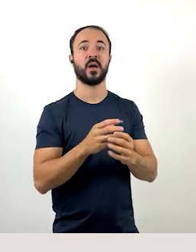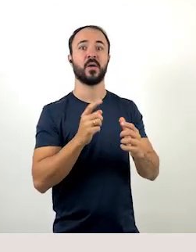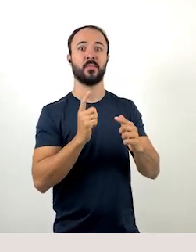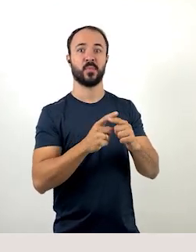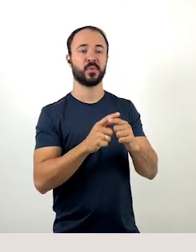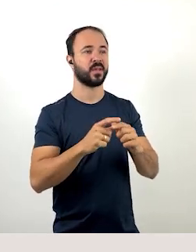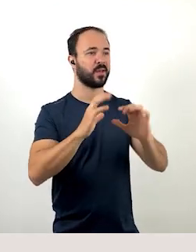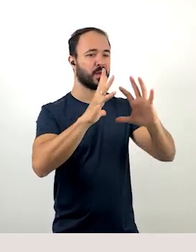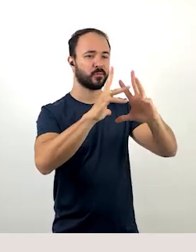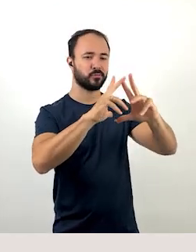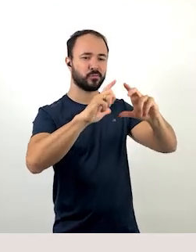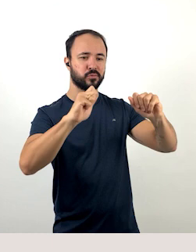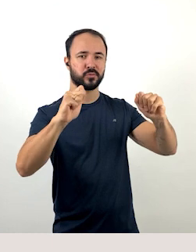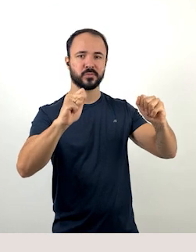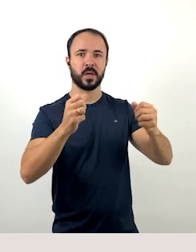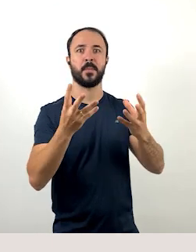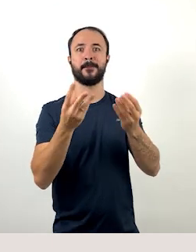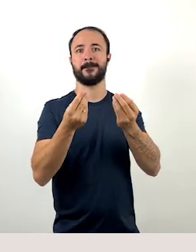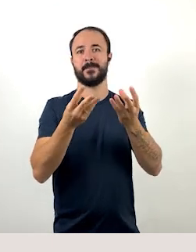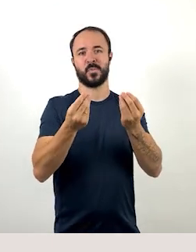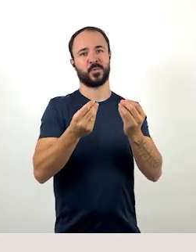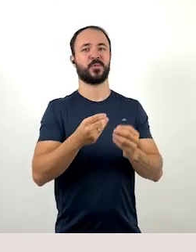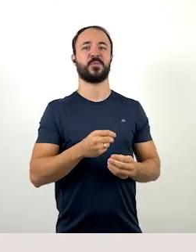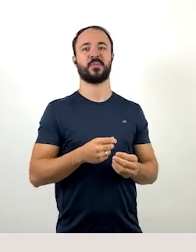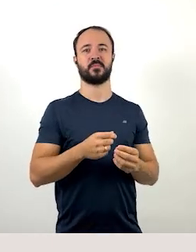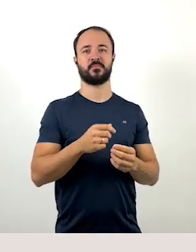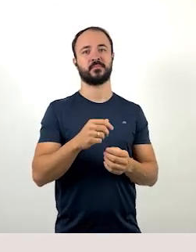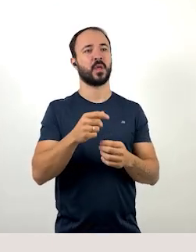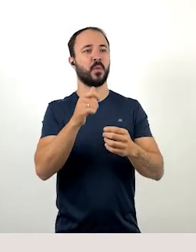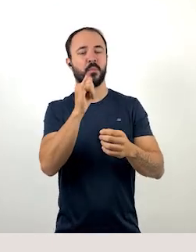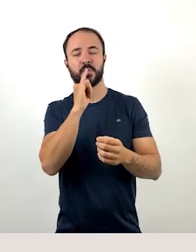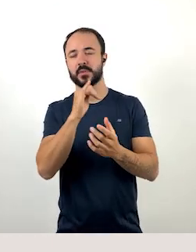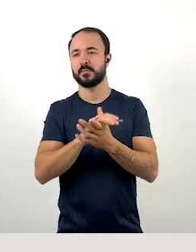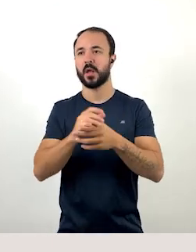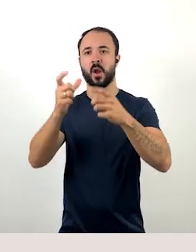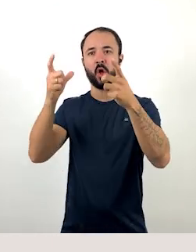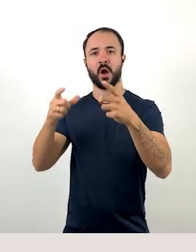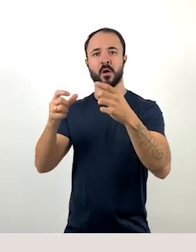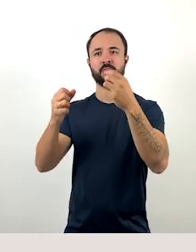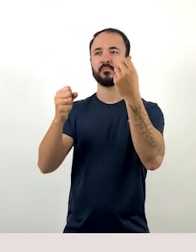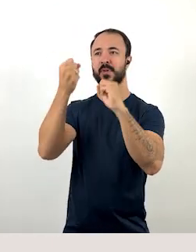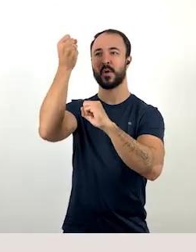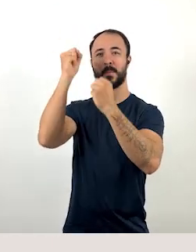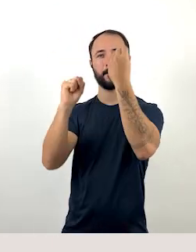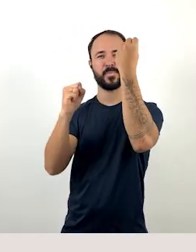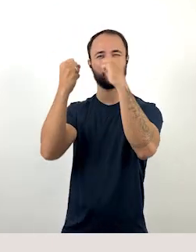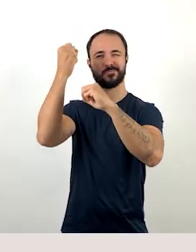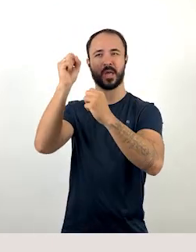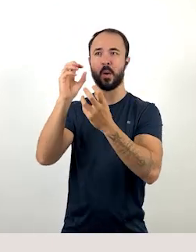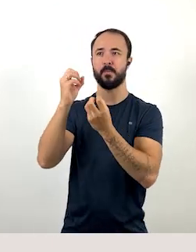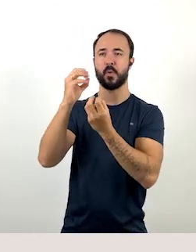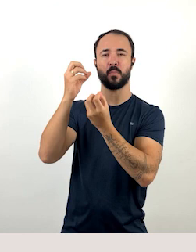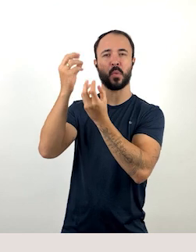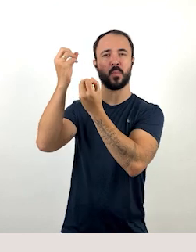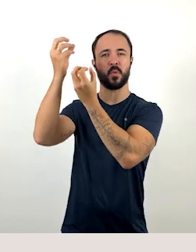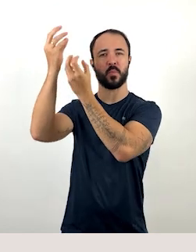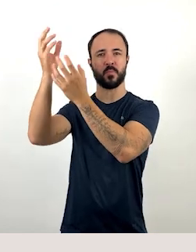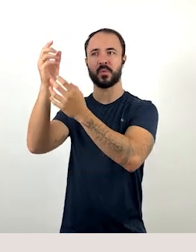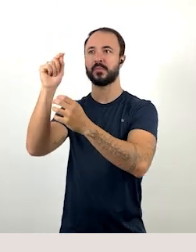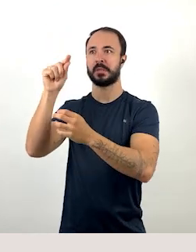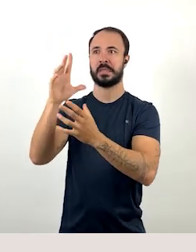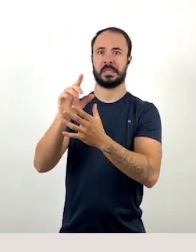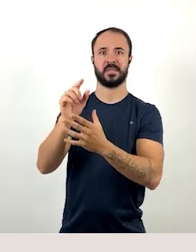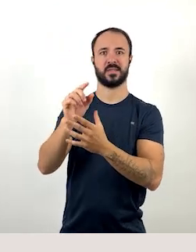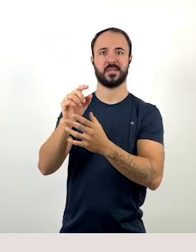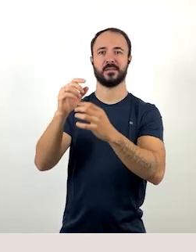do nível de acidez. Ou seja, nós temos em regiões industriais a eliminação de gases tóxicos como dióxido de